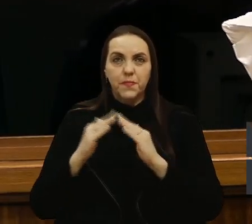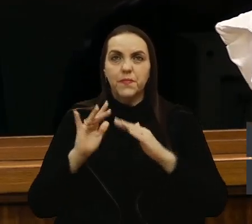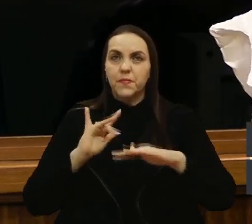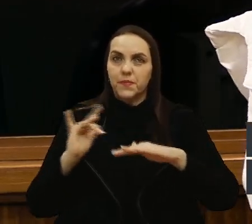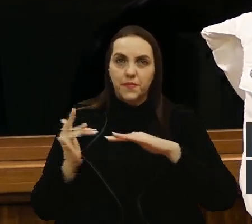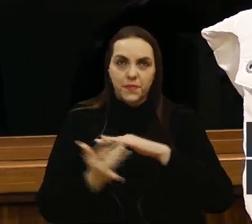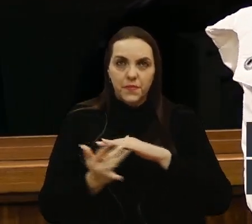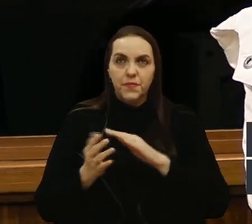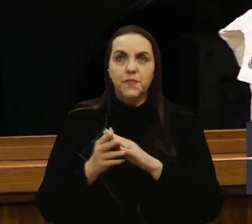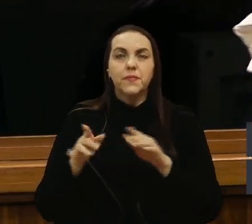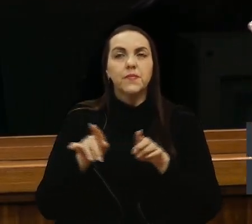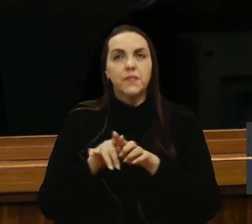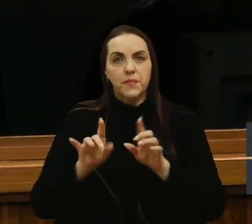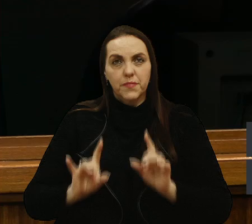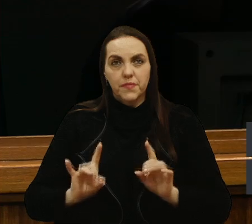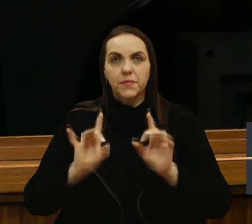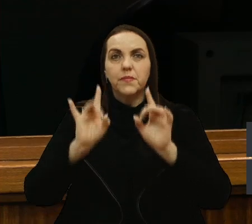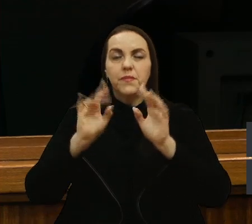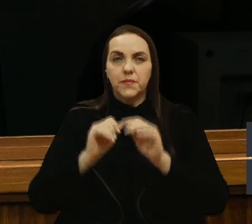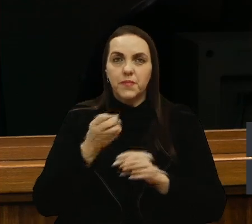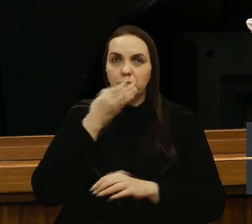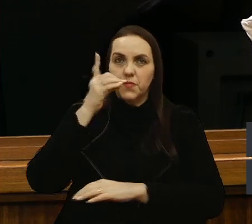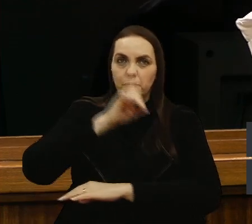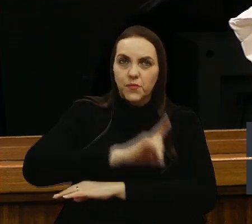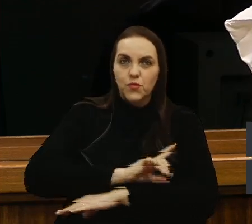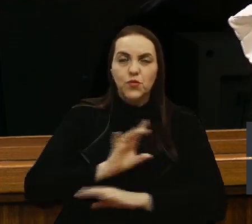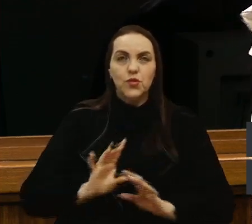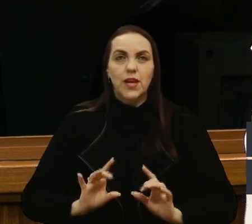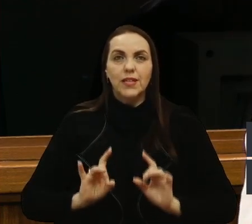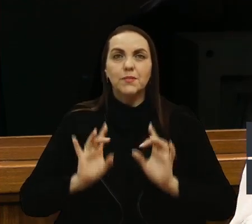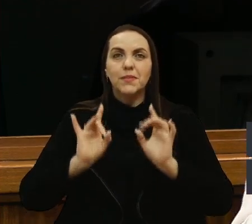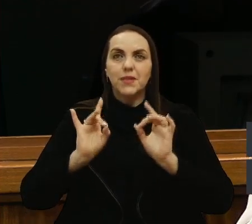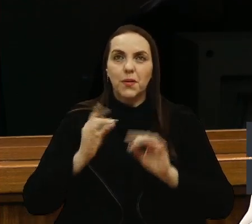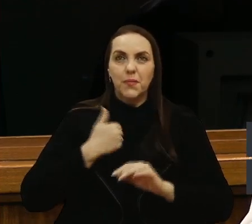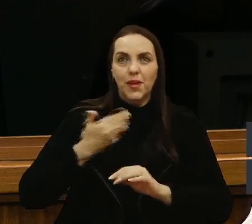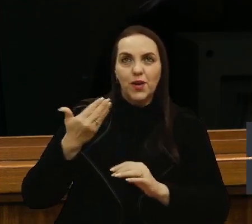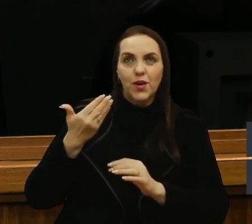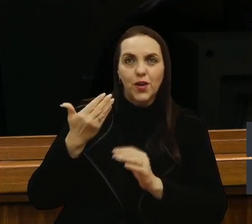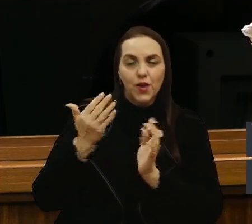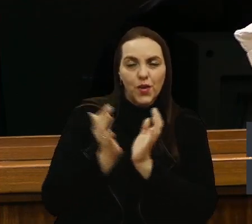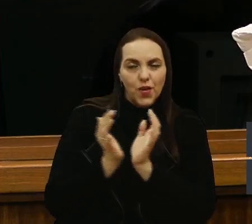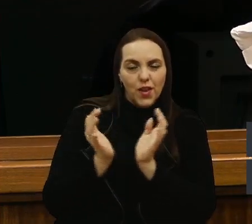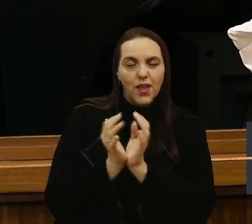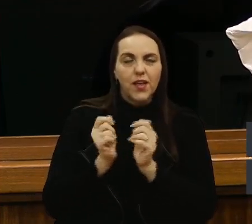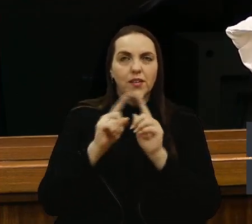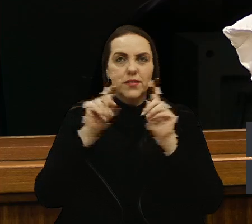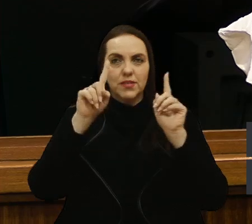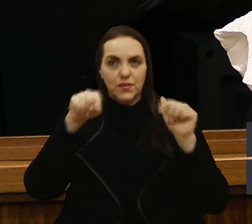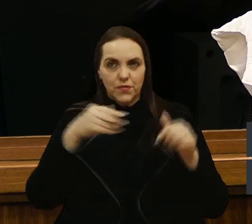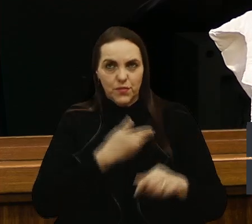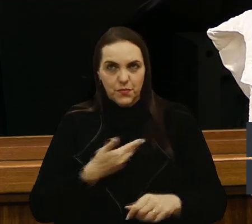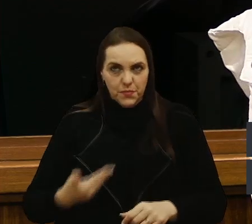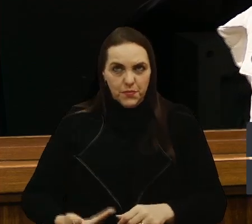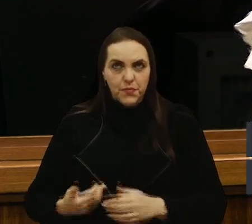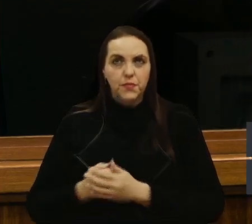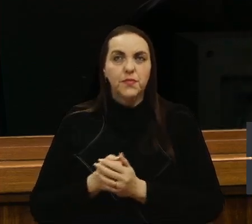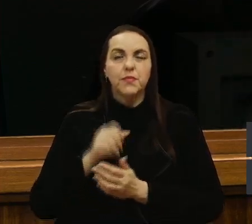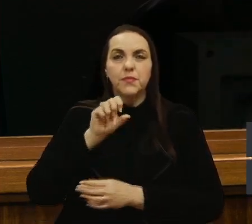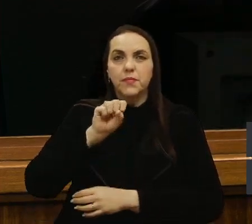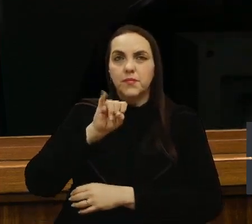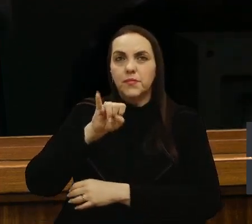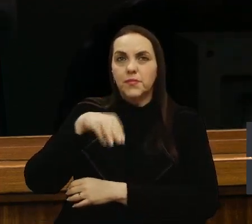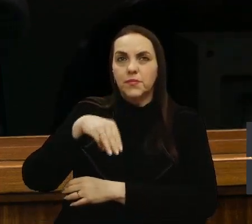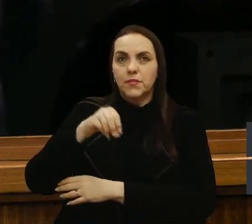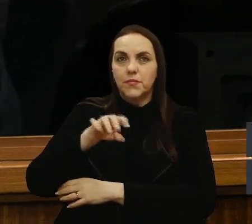em especial aqui. Quero dar um bom dia especial à minha colega servidora, a Simone, que vai falar logo mais